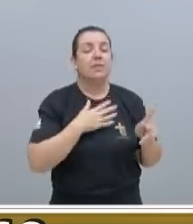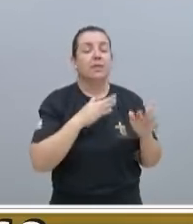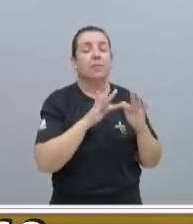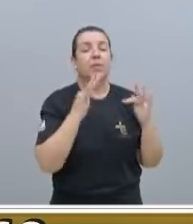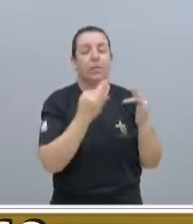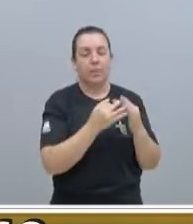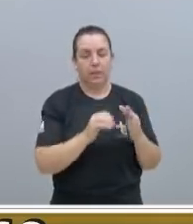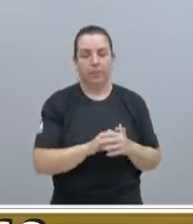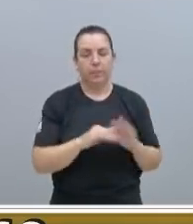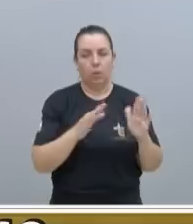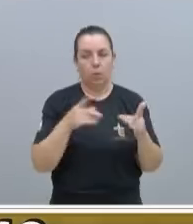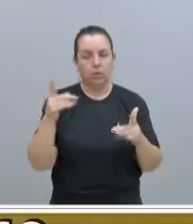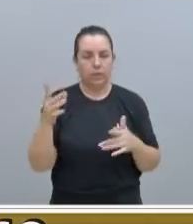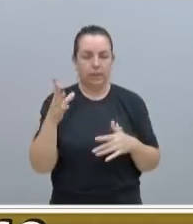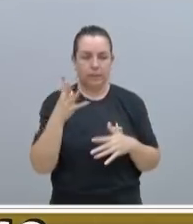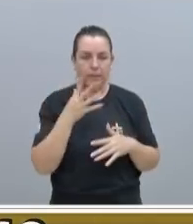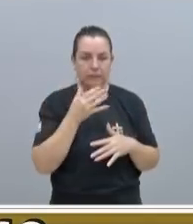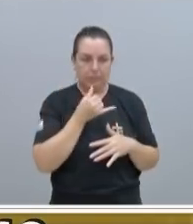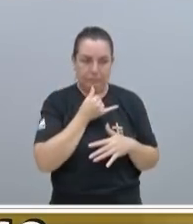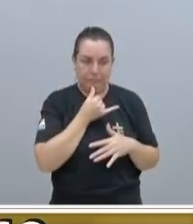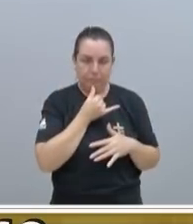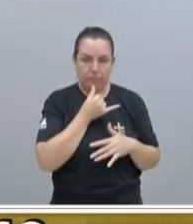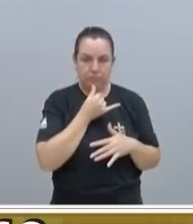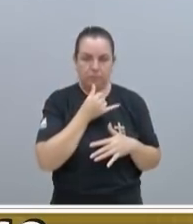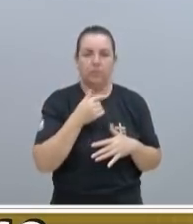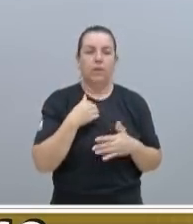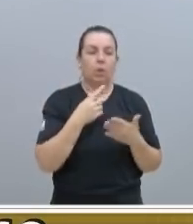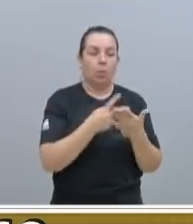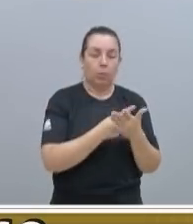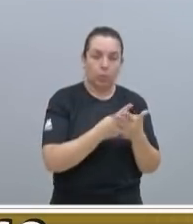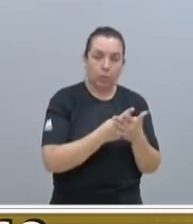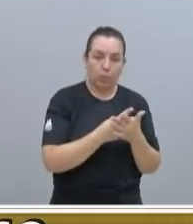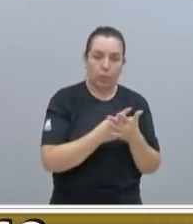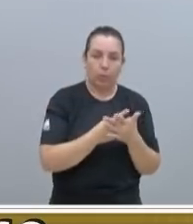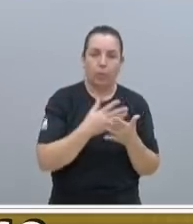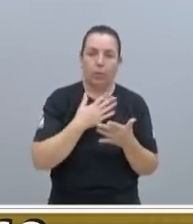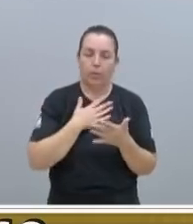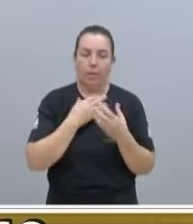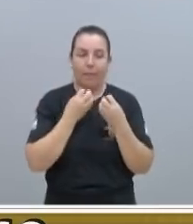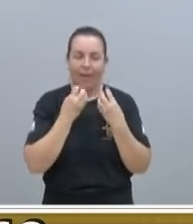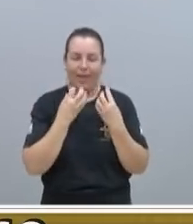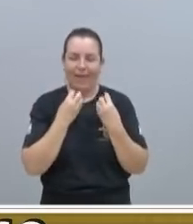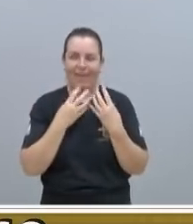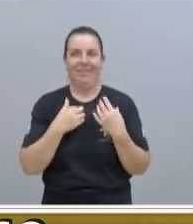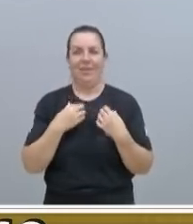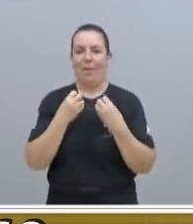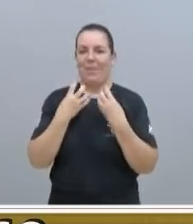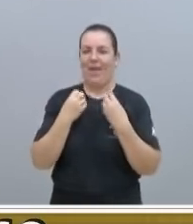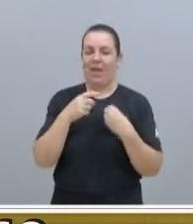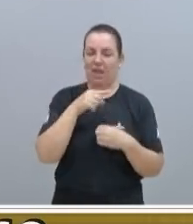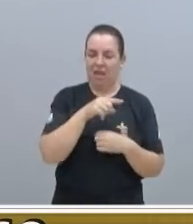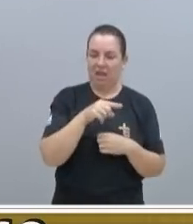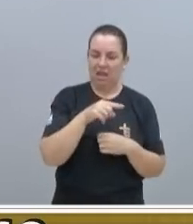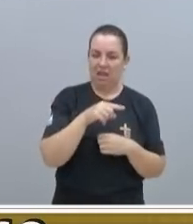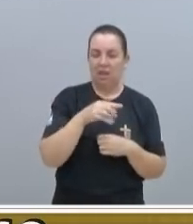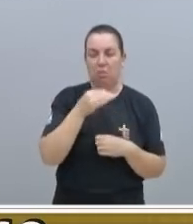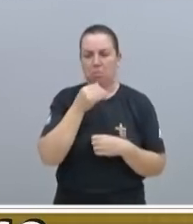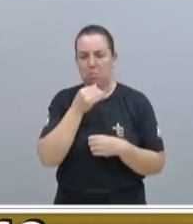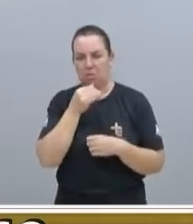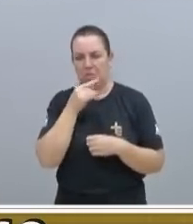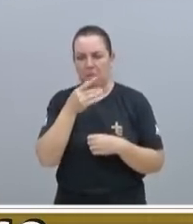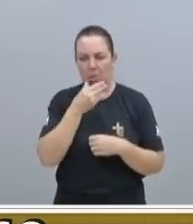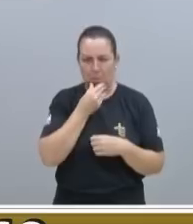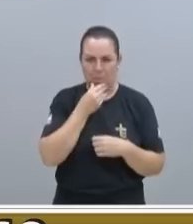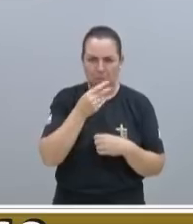quando ele está de mau humor eu procuro estar de bom humor quando ele grita eu me